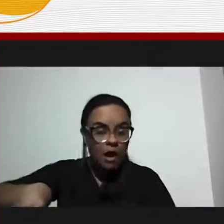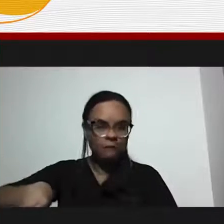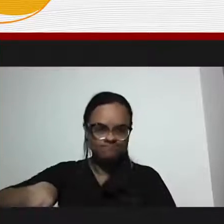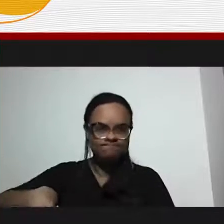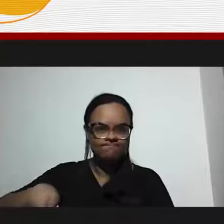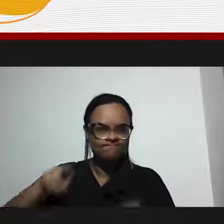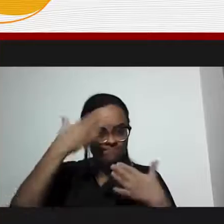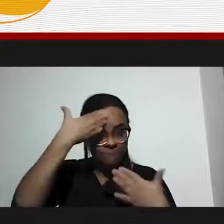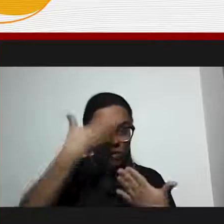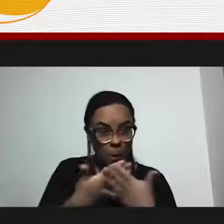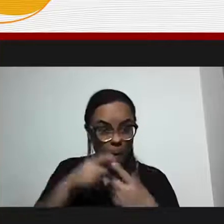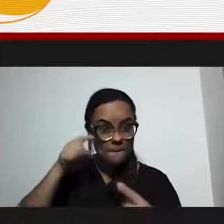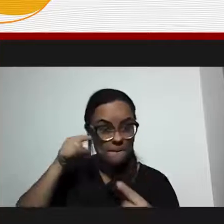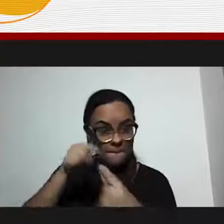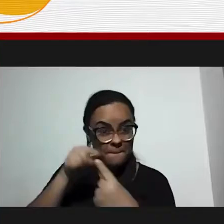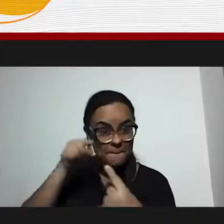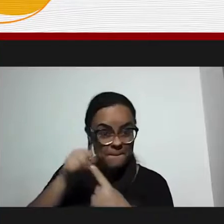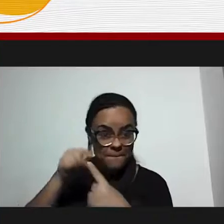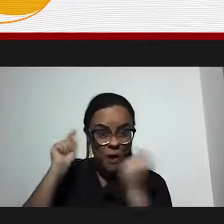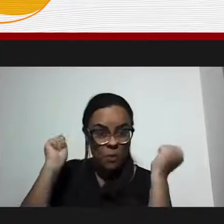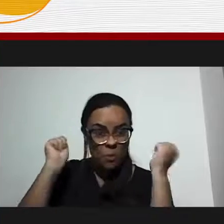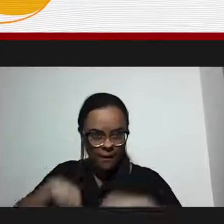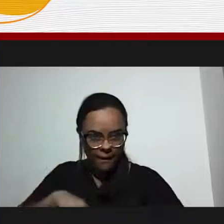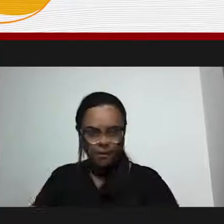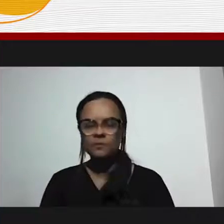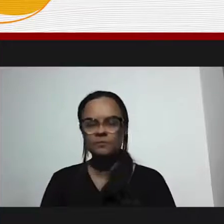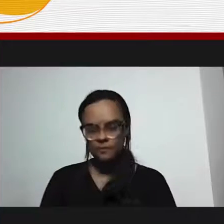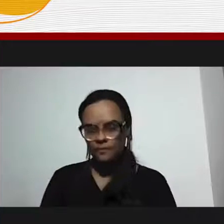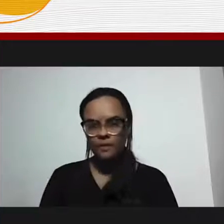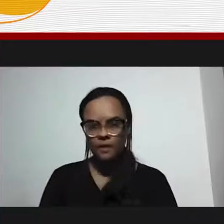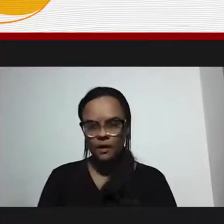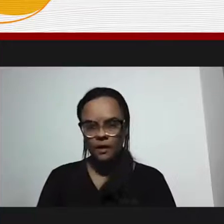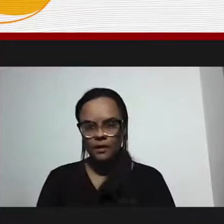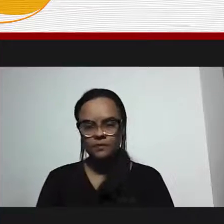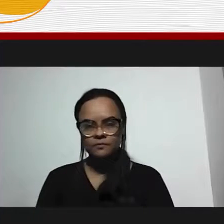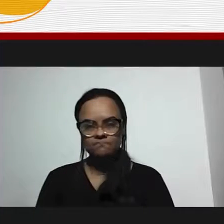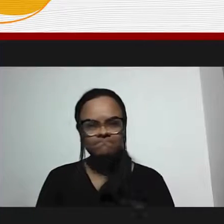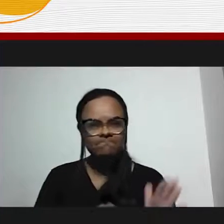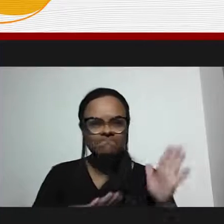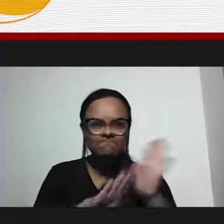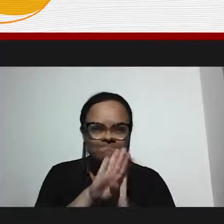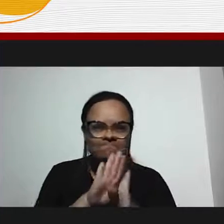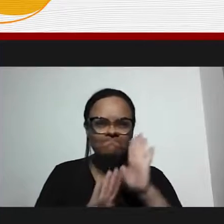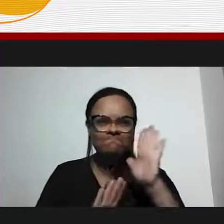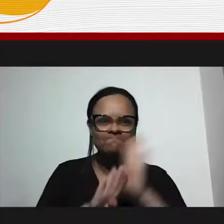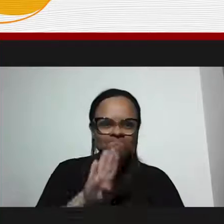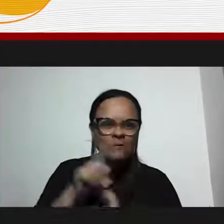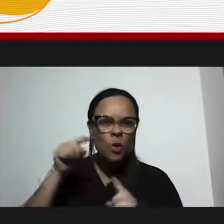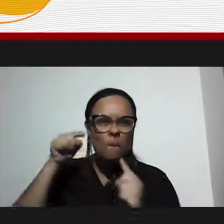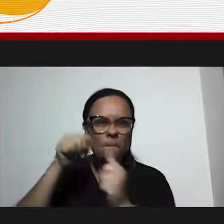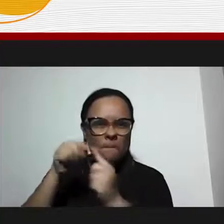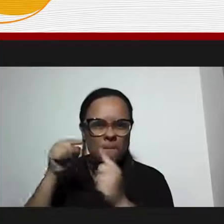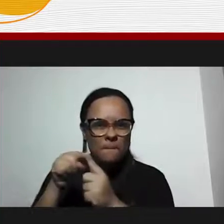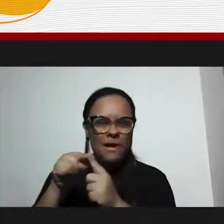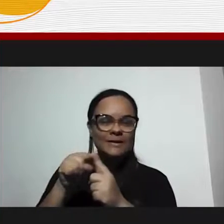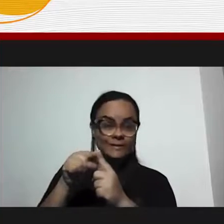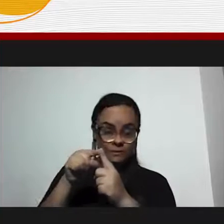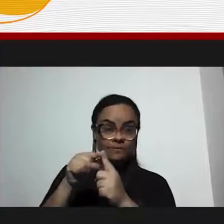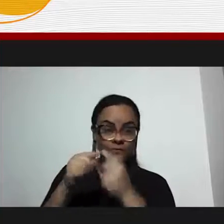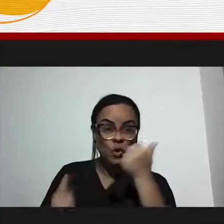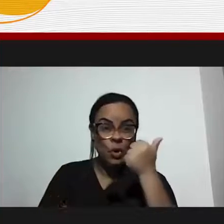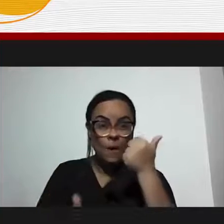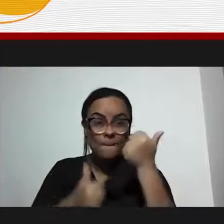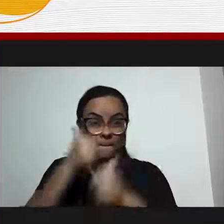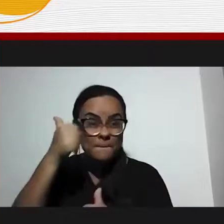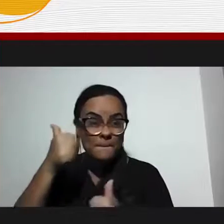meu objetivo, eu acreditava no meu potencial e aonde eu poderia chegar e aonde o esporte poderia